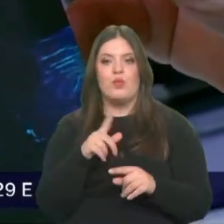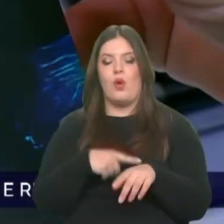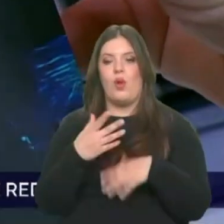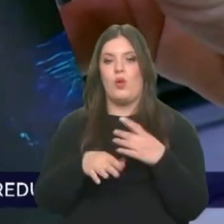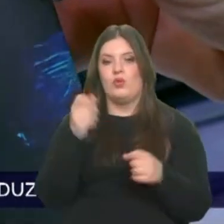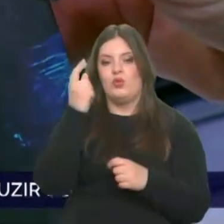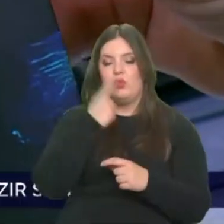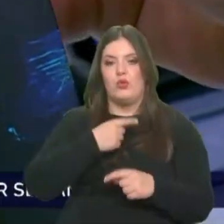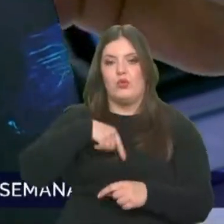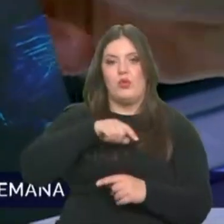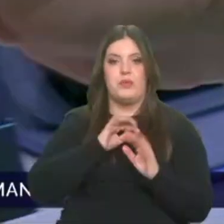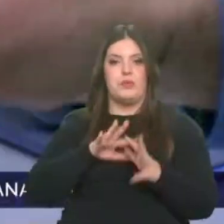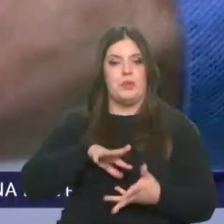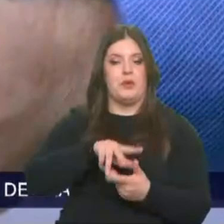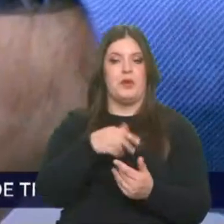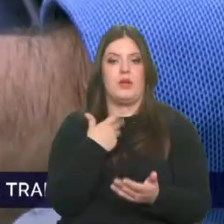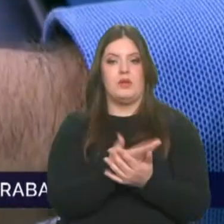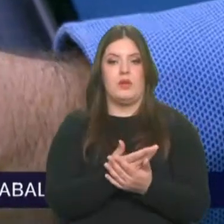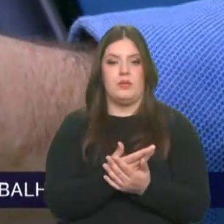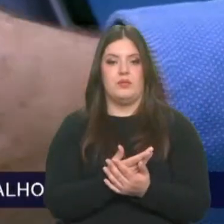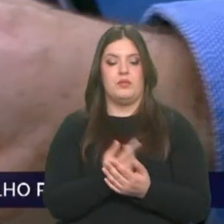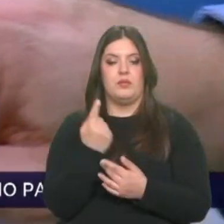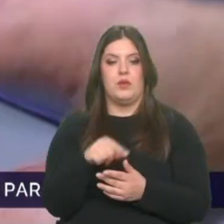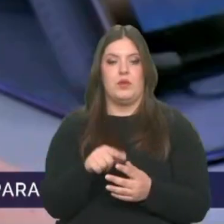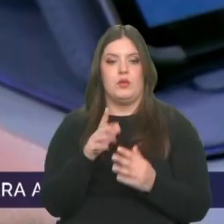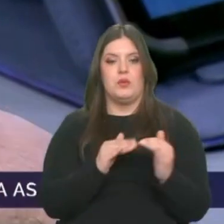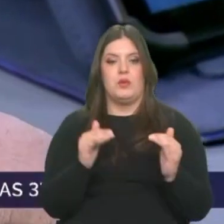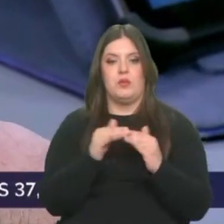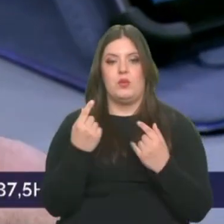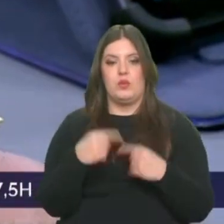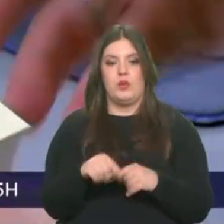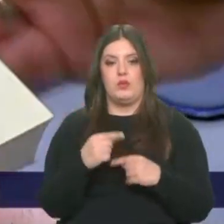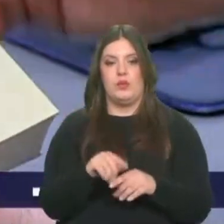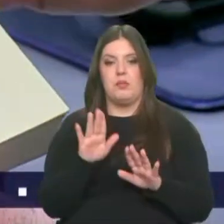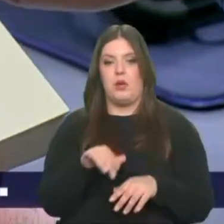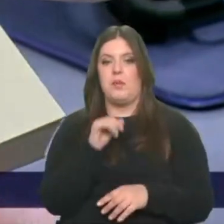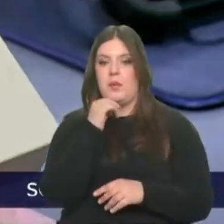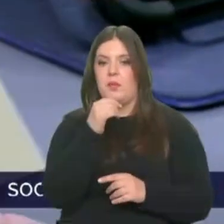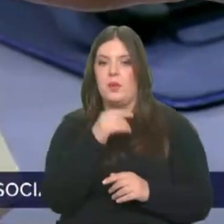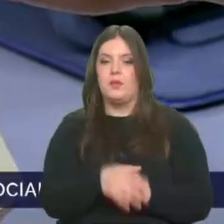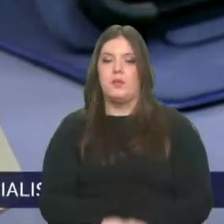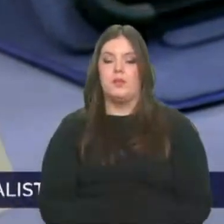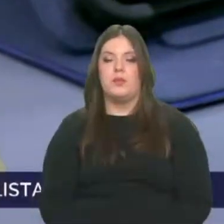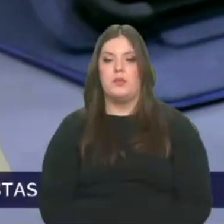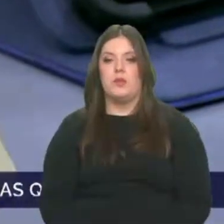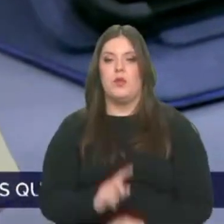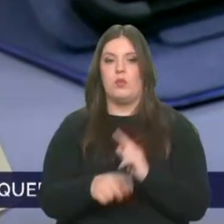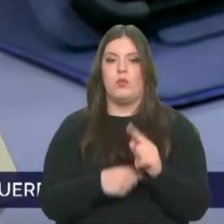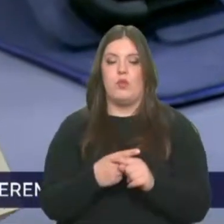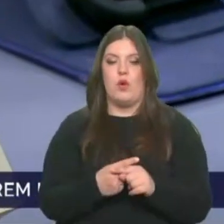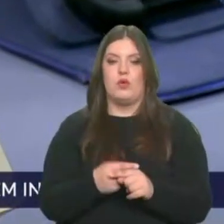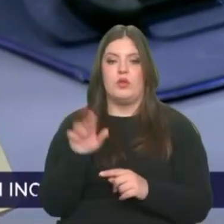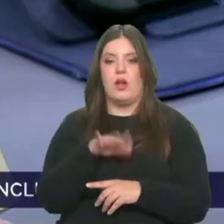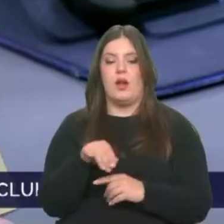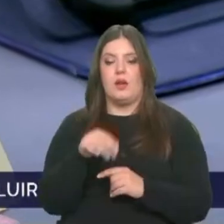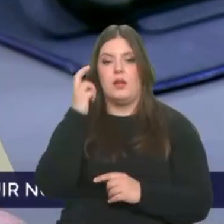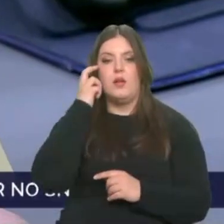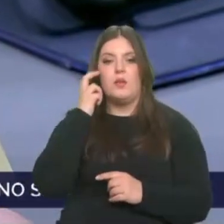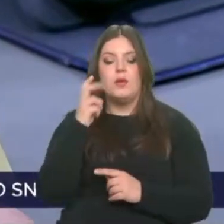história do nosso planeta até chegar aos patamares que tem hoje e que ainda não parou esta evolução. Depois, ainda na área da